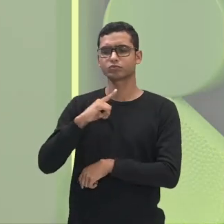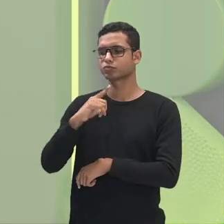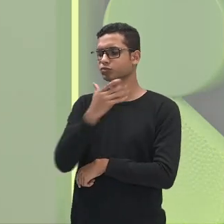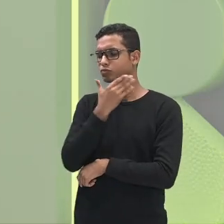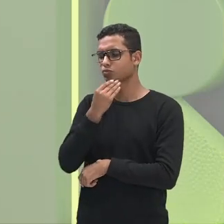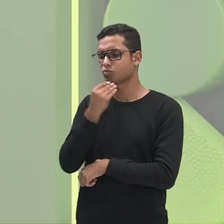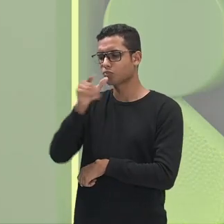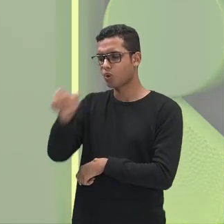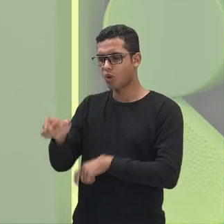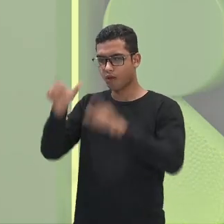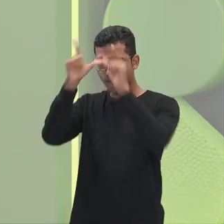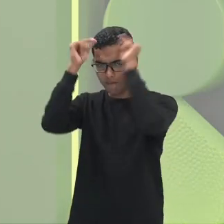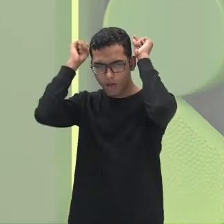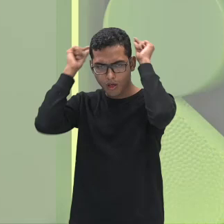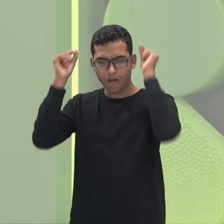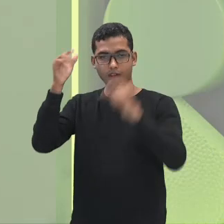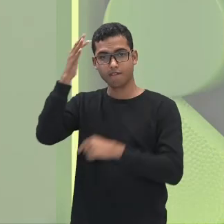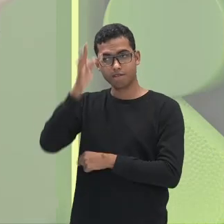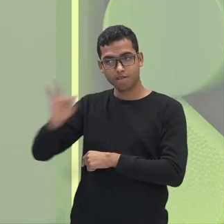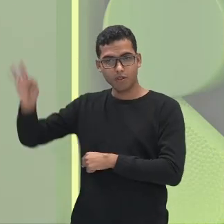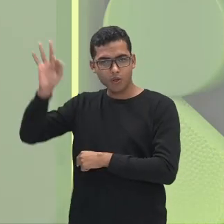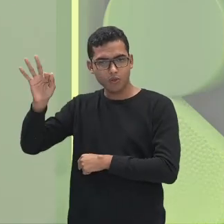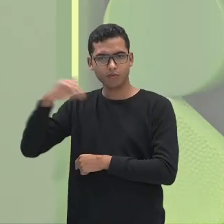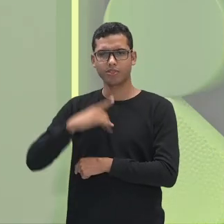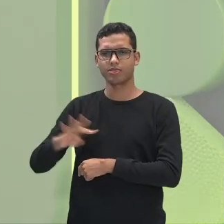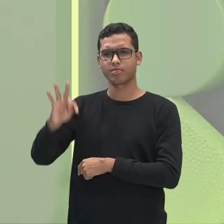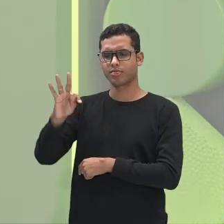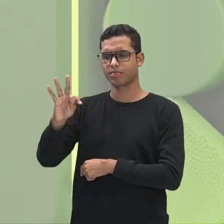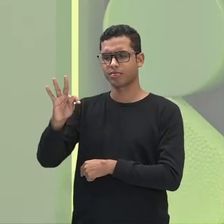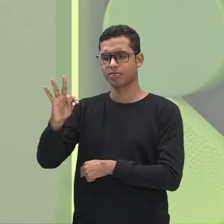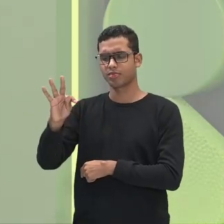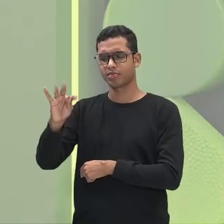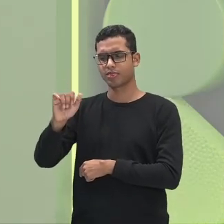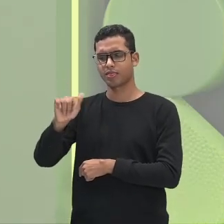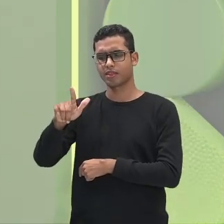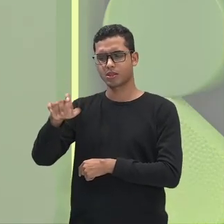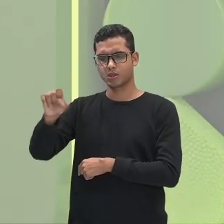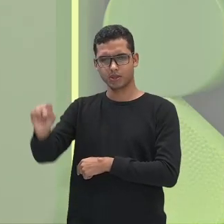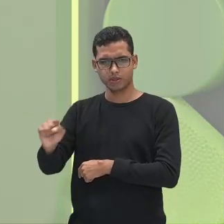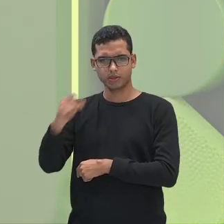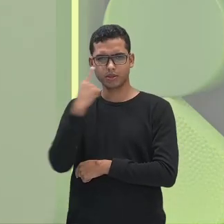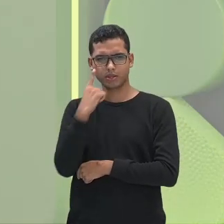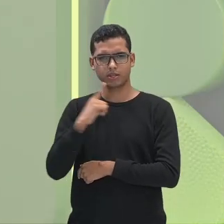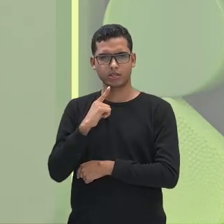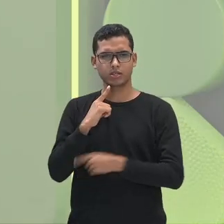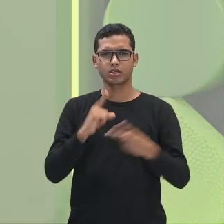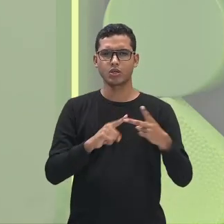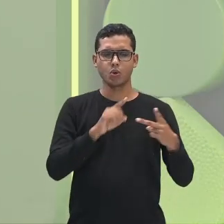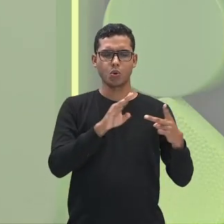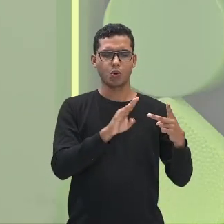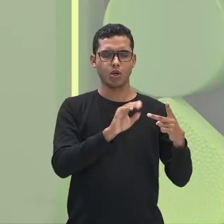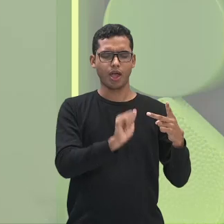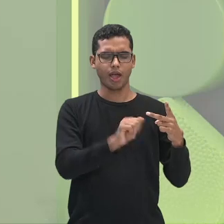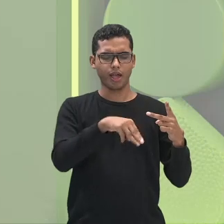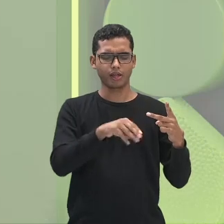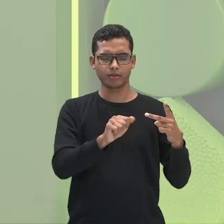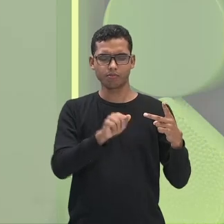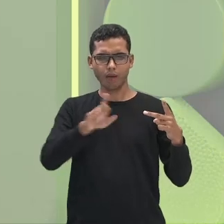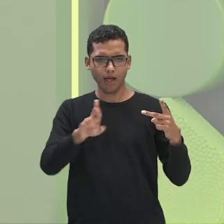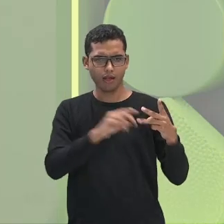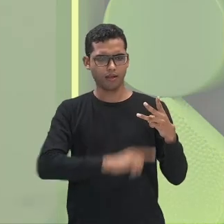Mileto. Apareceu uma outra palavra, o ambar, apareceu o elétron, apareceu carga elétrica.